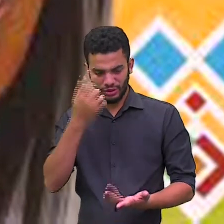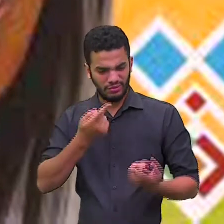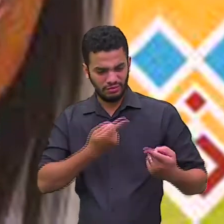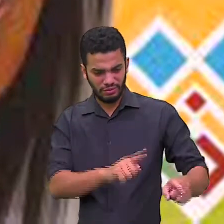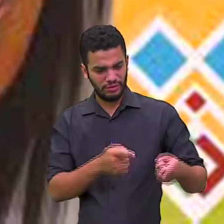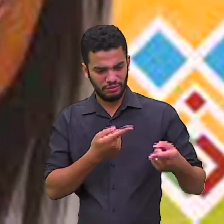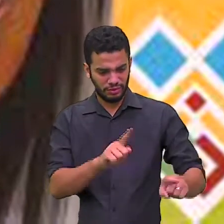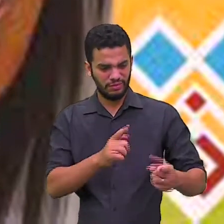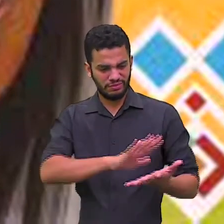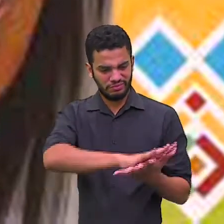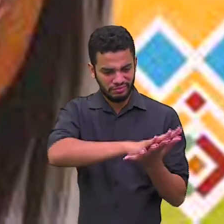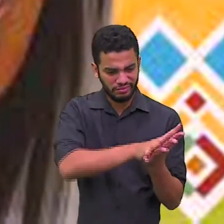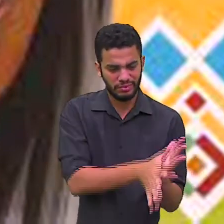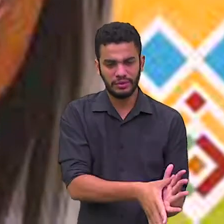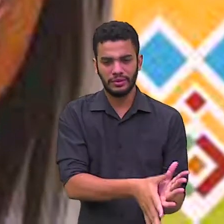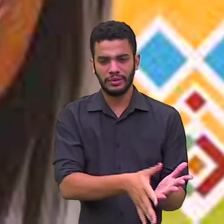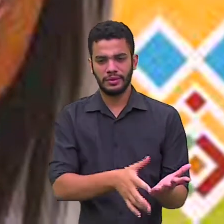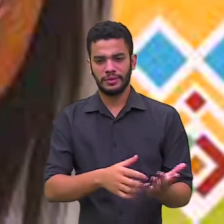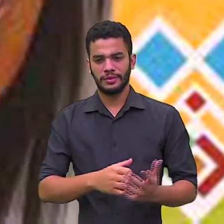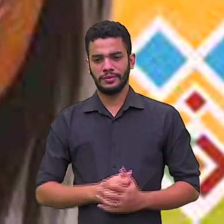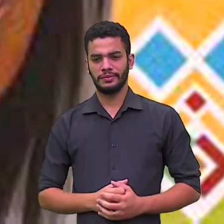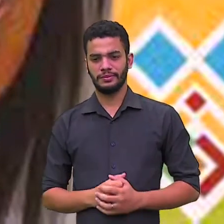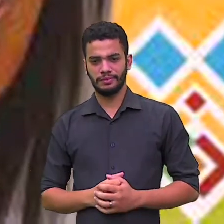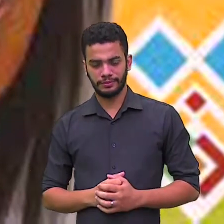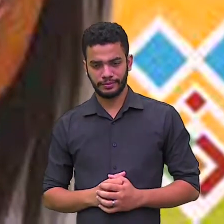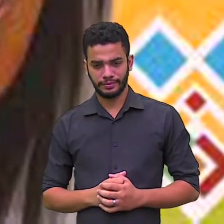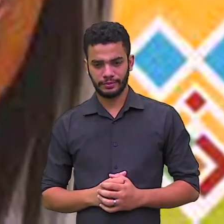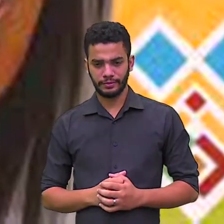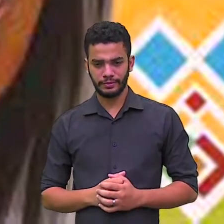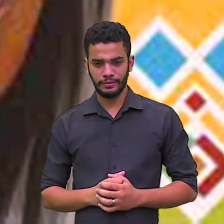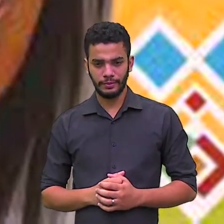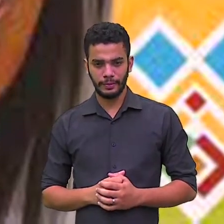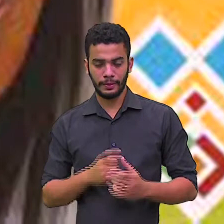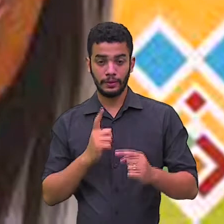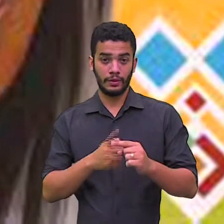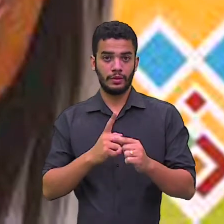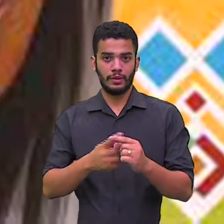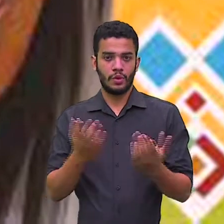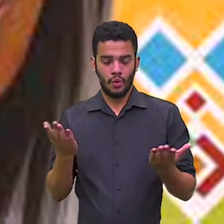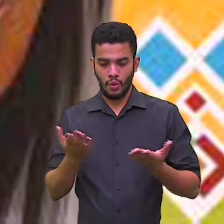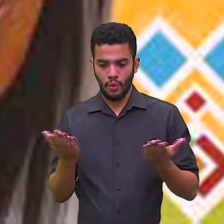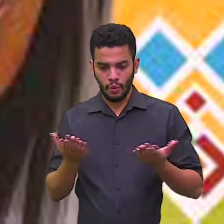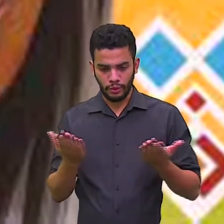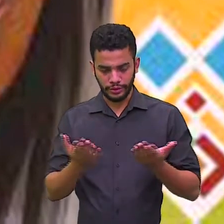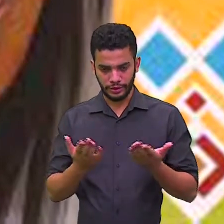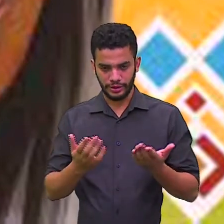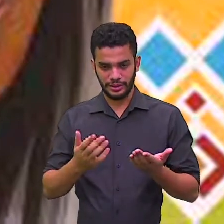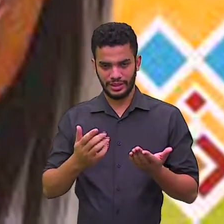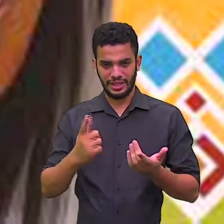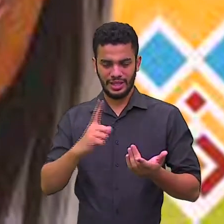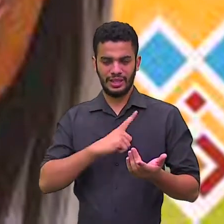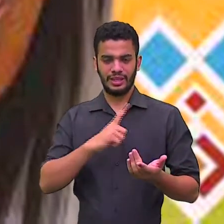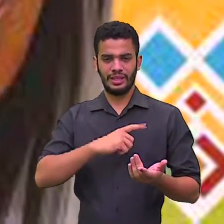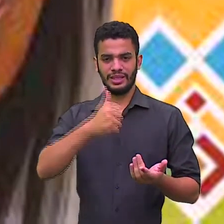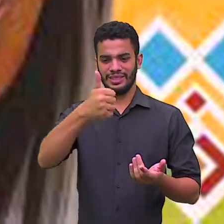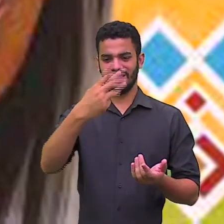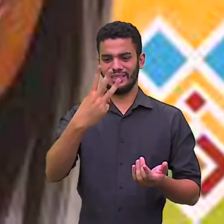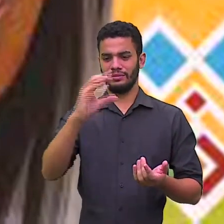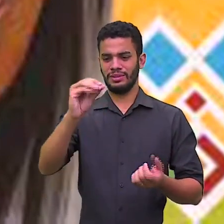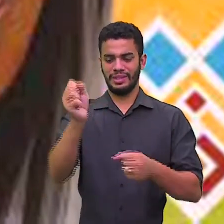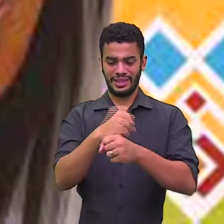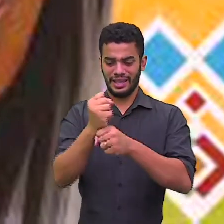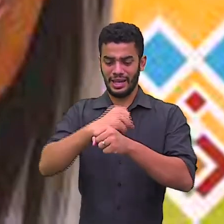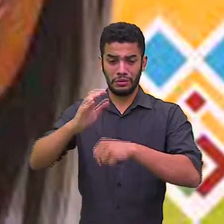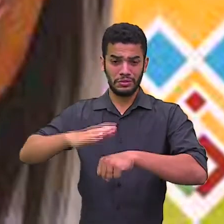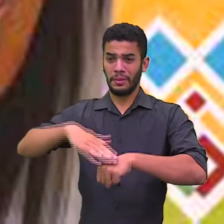país. Mesmo passados mais de 130 anos da abolição, ainda são